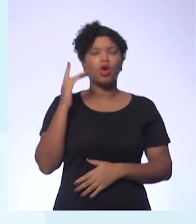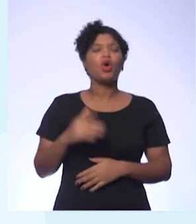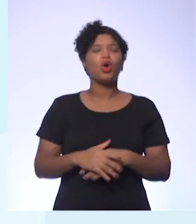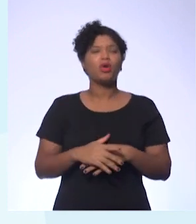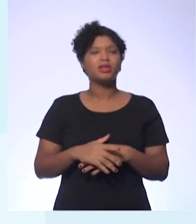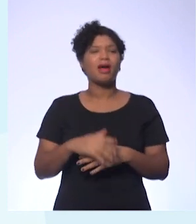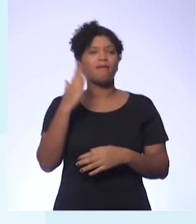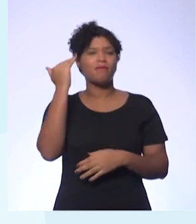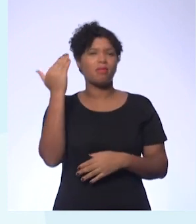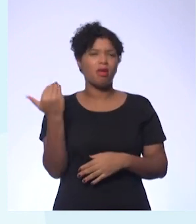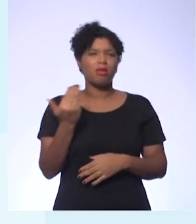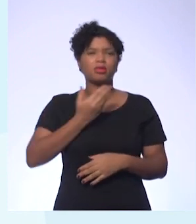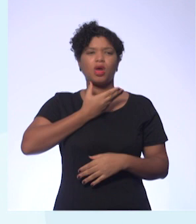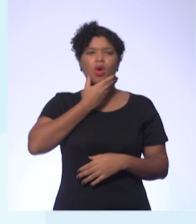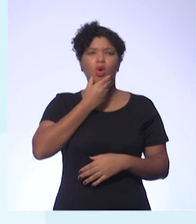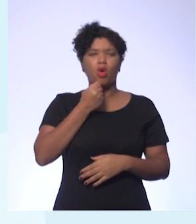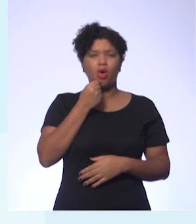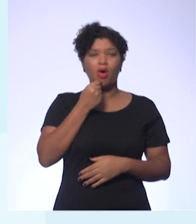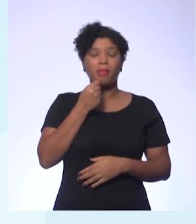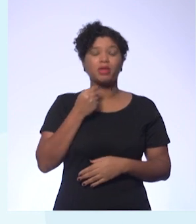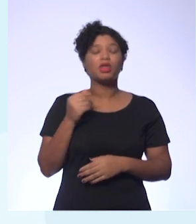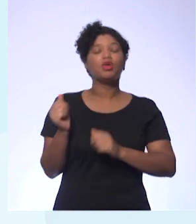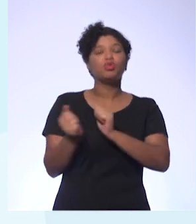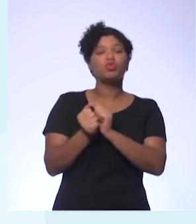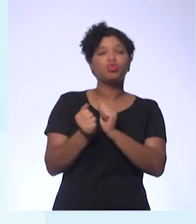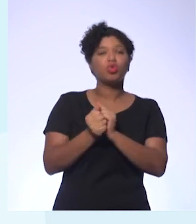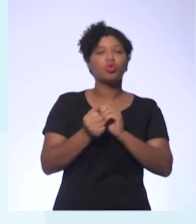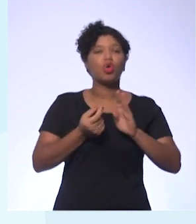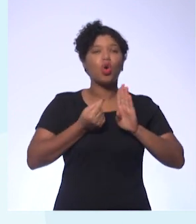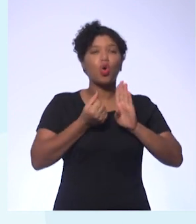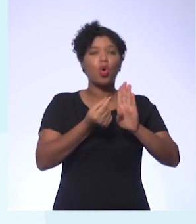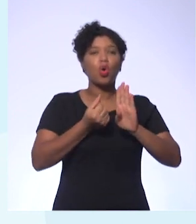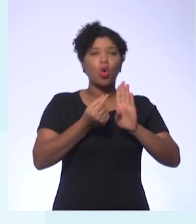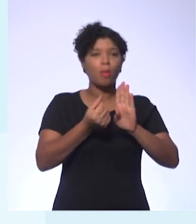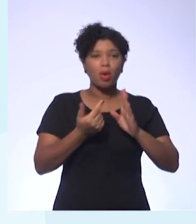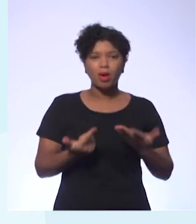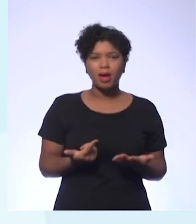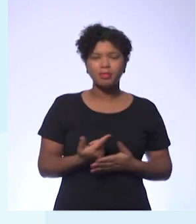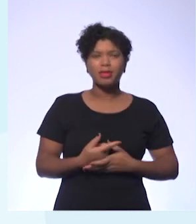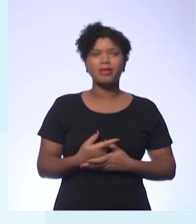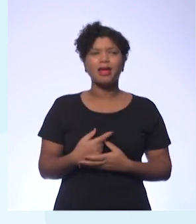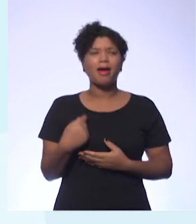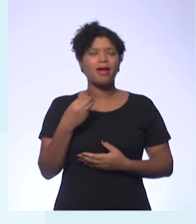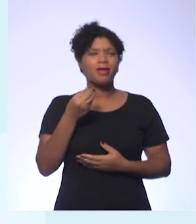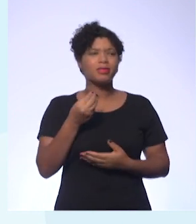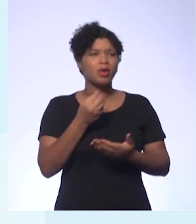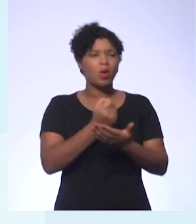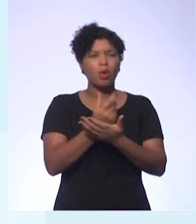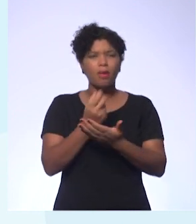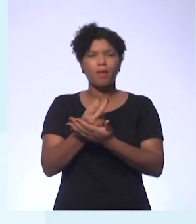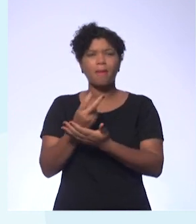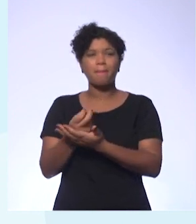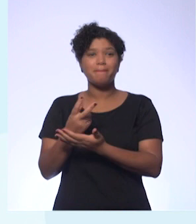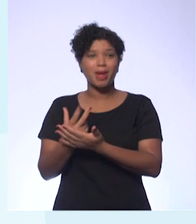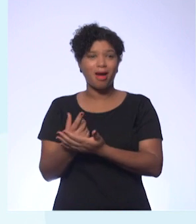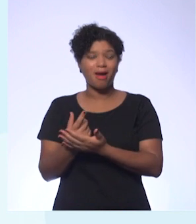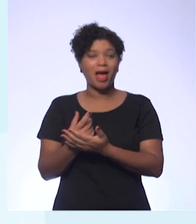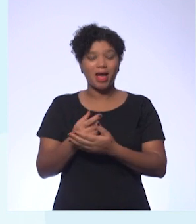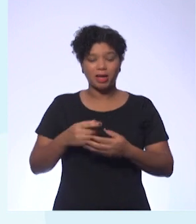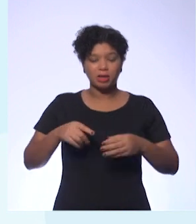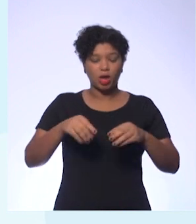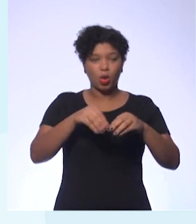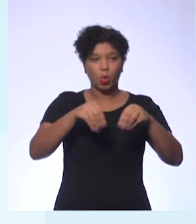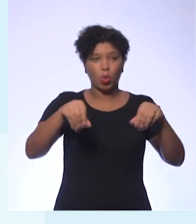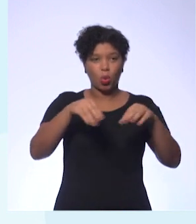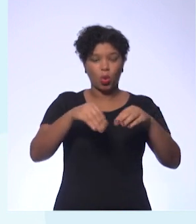lado dos burgueses. Essa gentry, eles começaram a comprar terras e cercar. Então, a partir do momento que eles